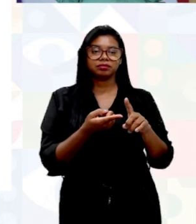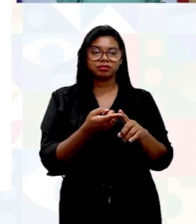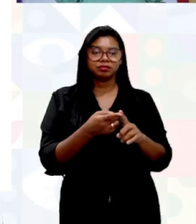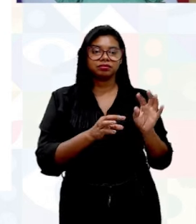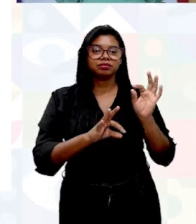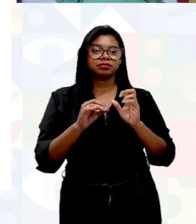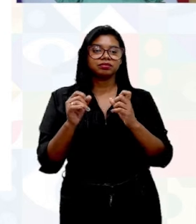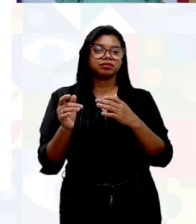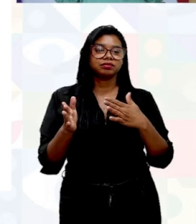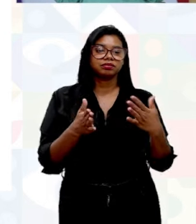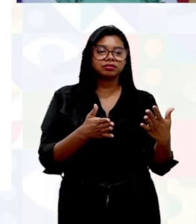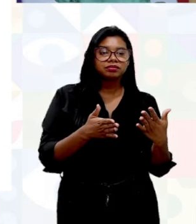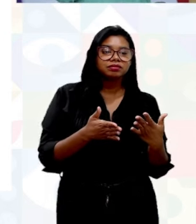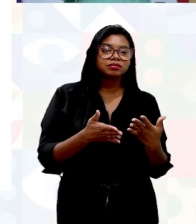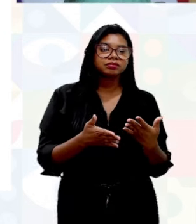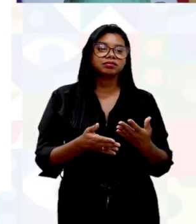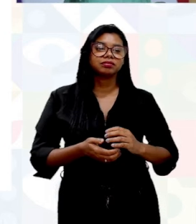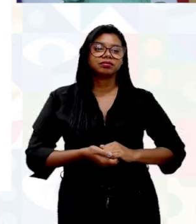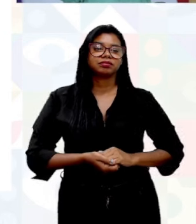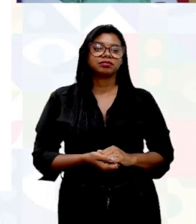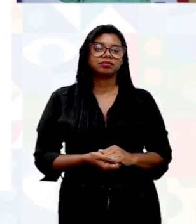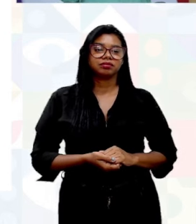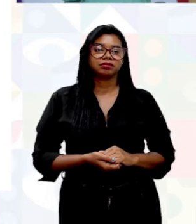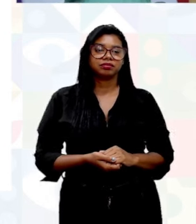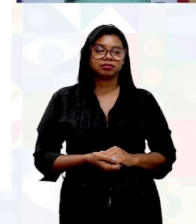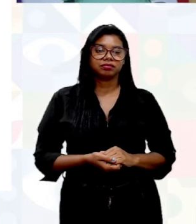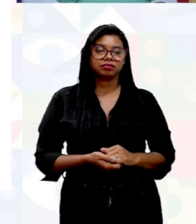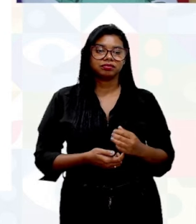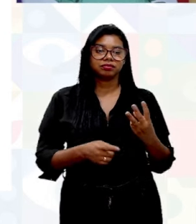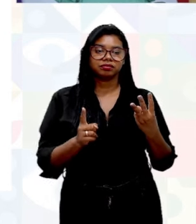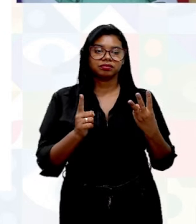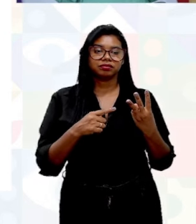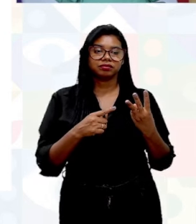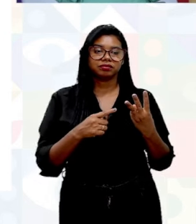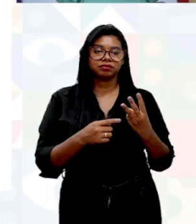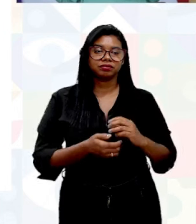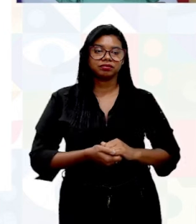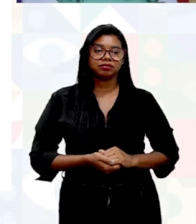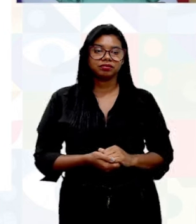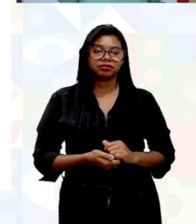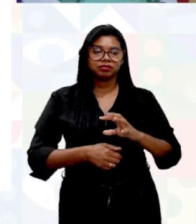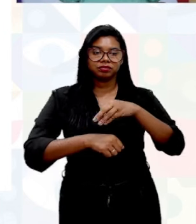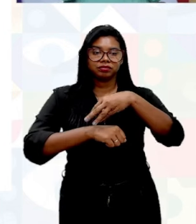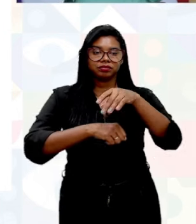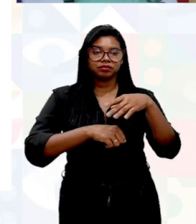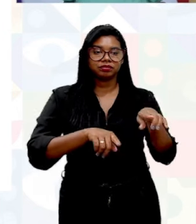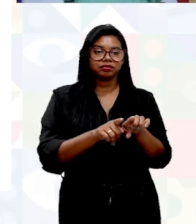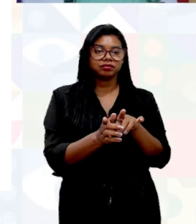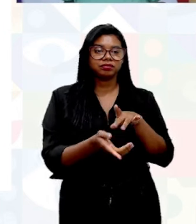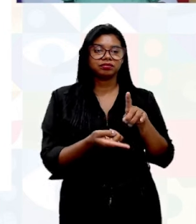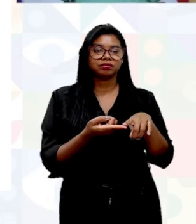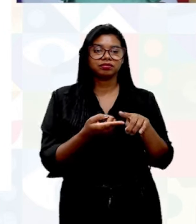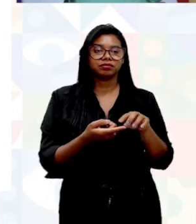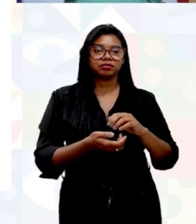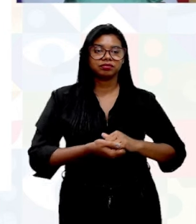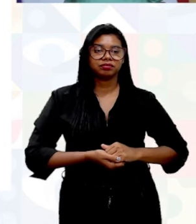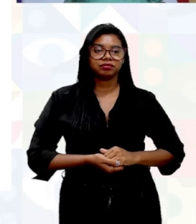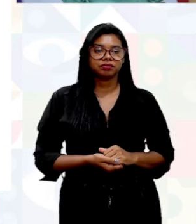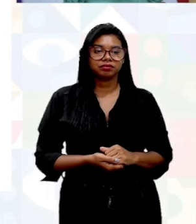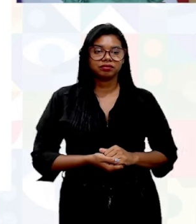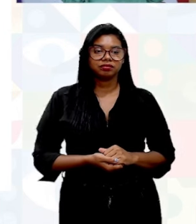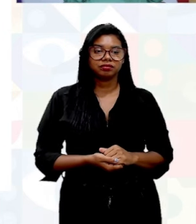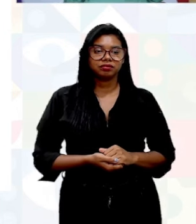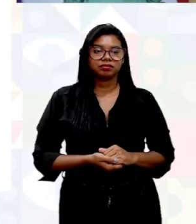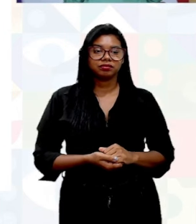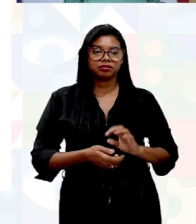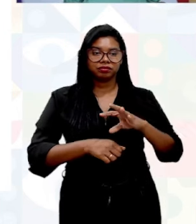harmonização no começo da negociação. O terceiro é a exploração. É o momento que você vai